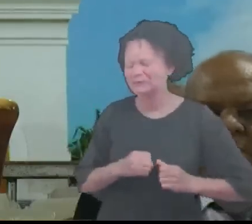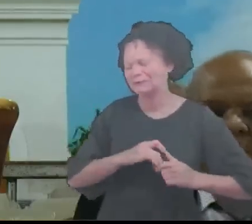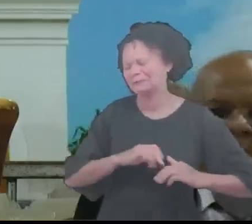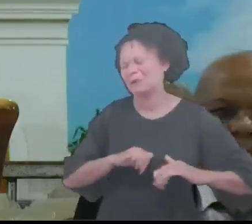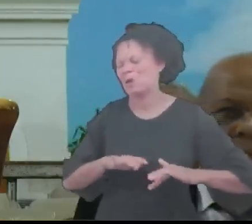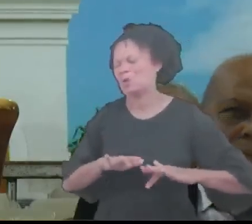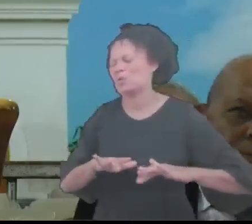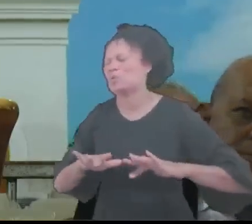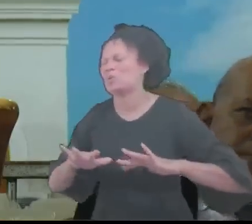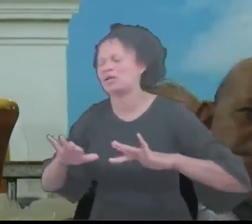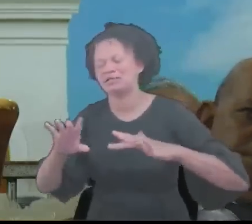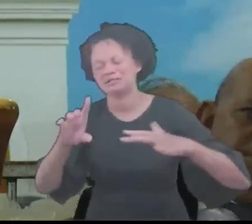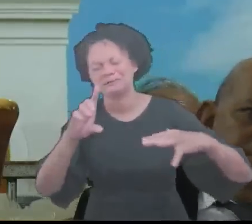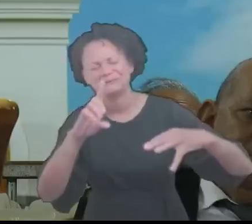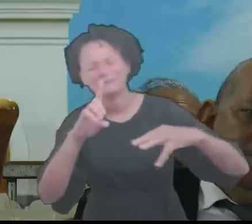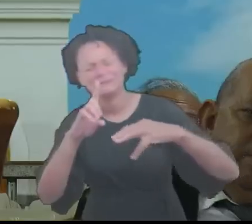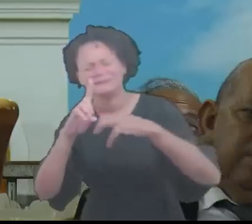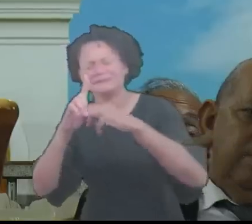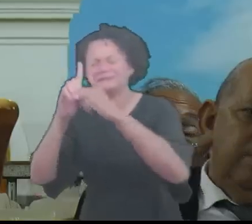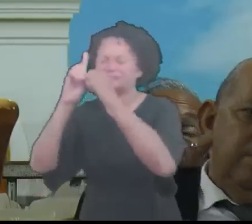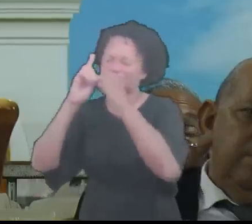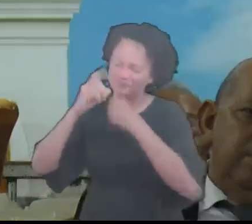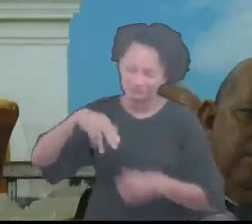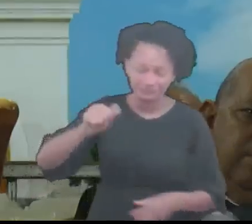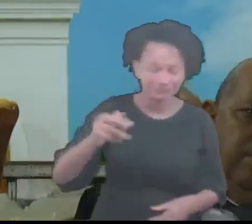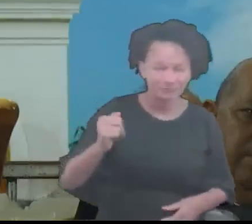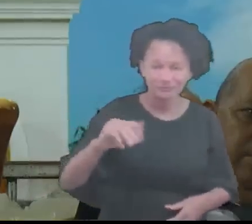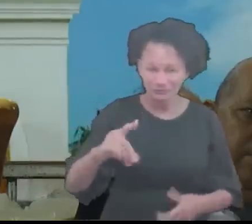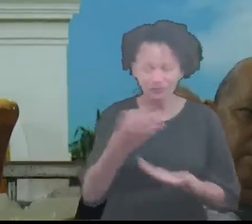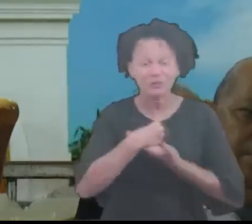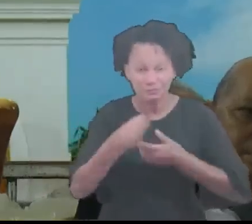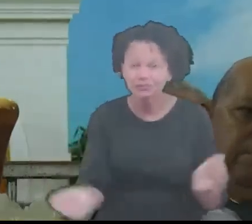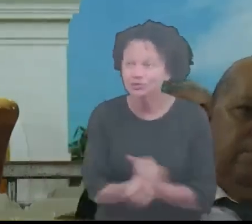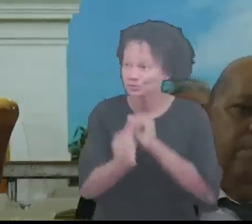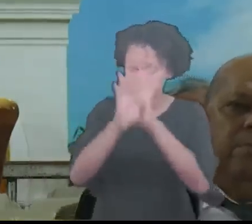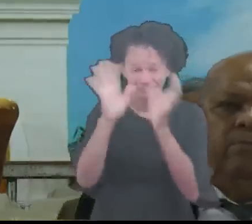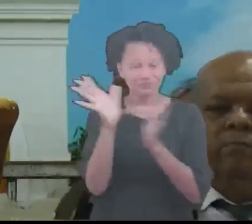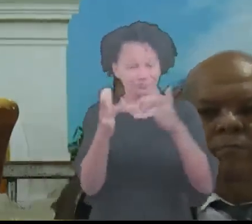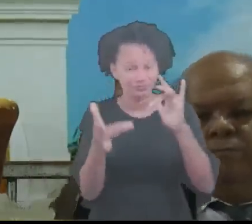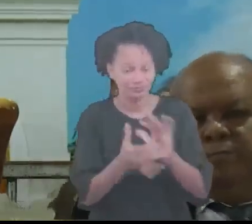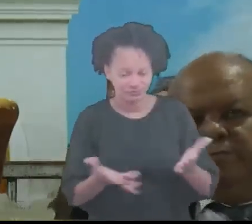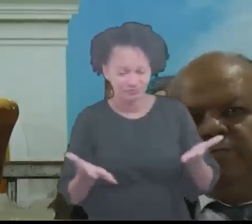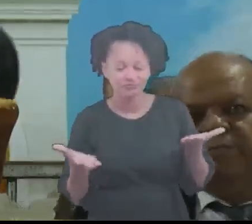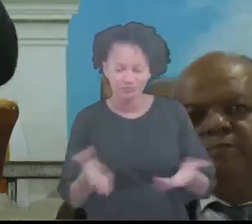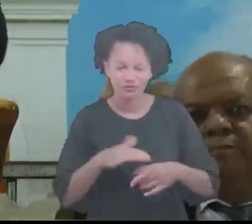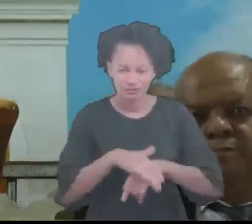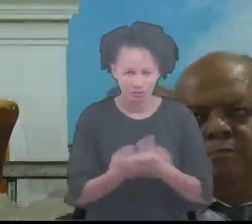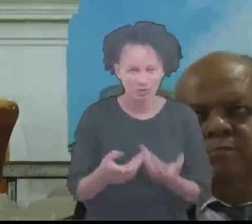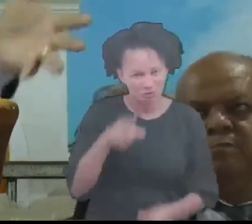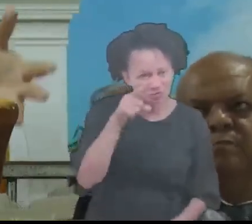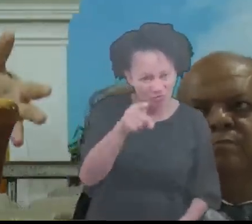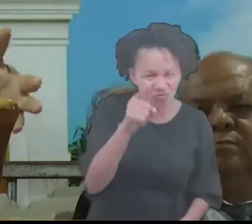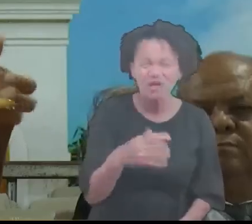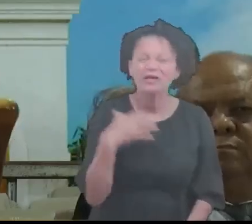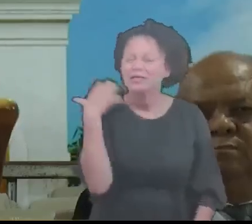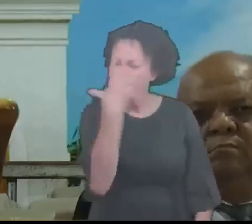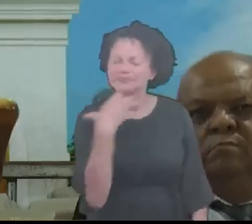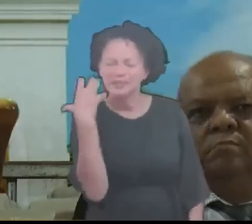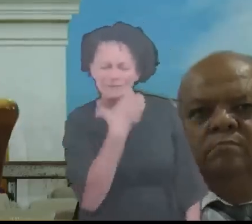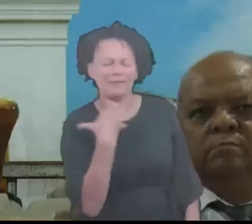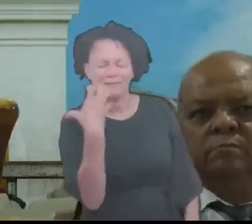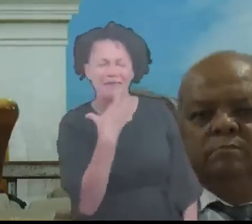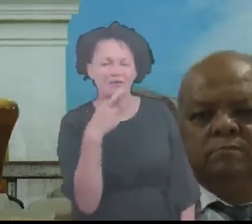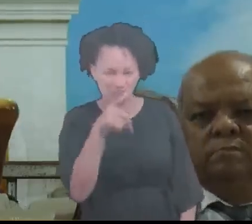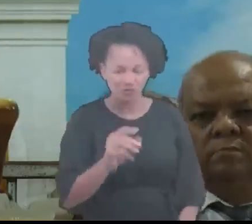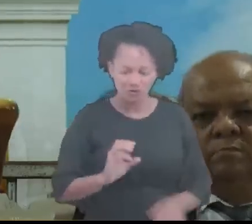exalando o cheiro do seu nardo. Quem pode dar glória para Jesus nessa noite? Você que é cantor, você